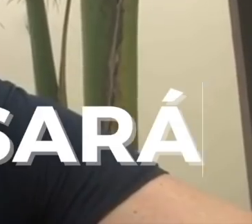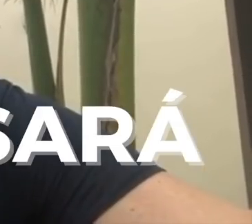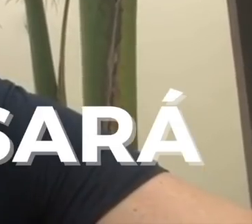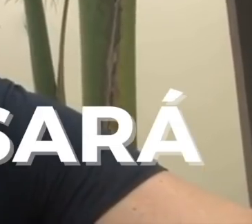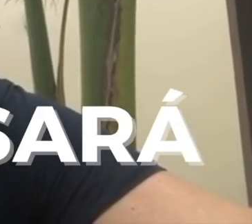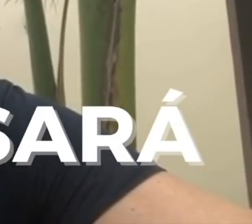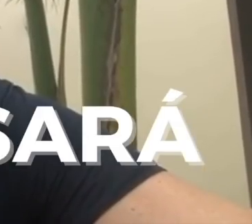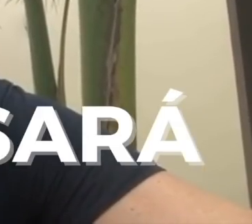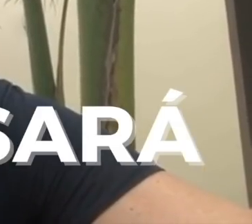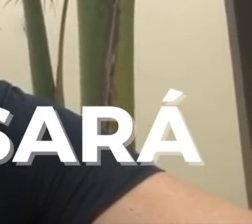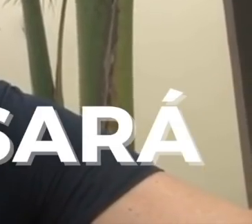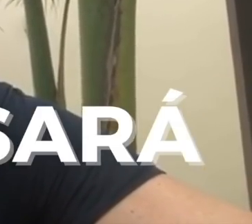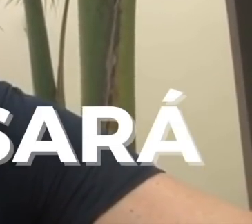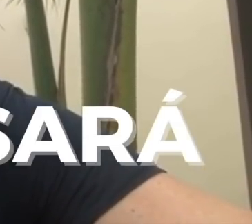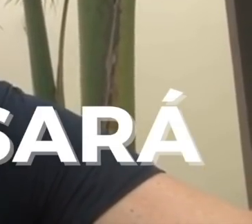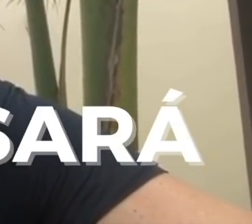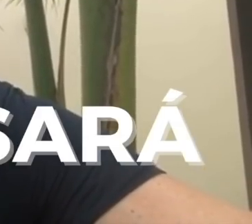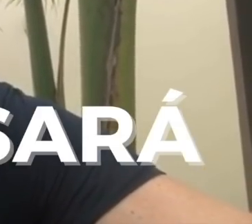Passará.